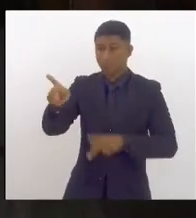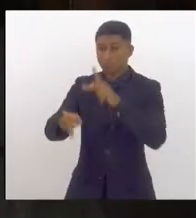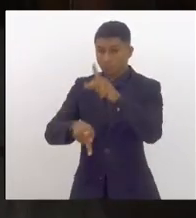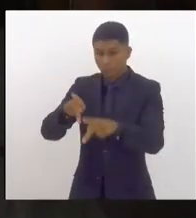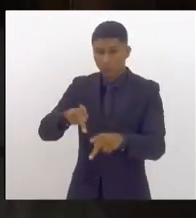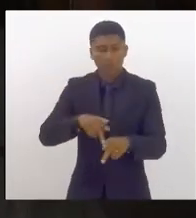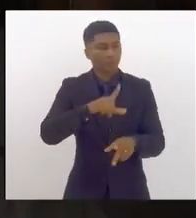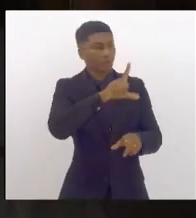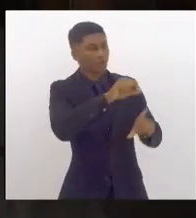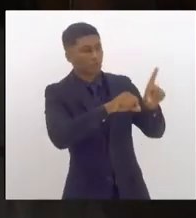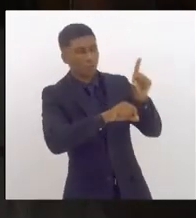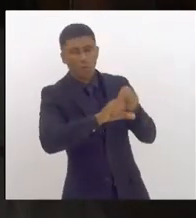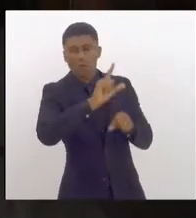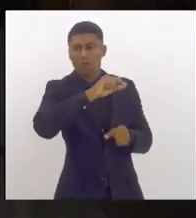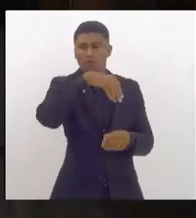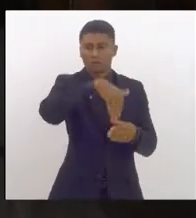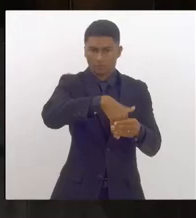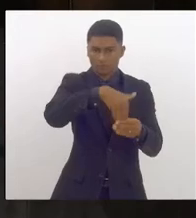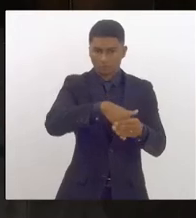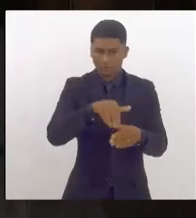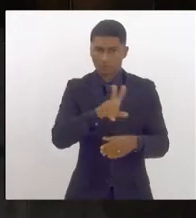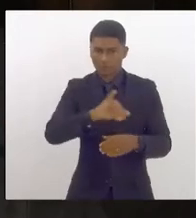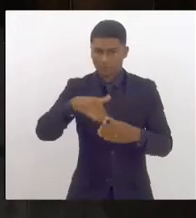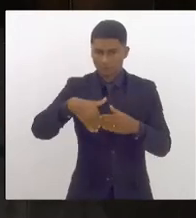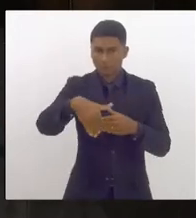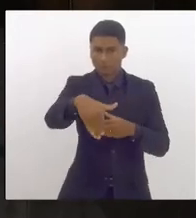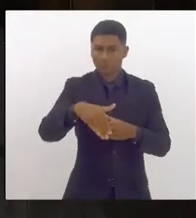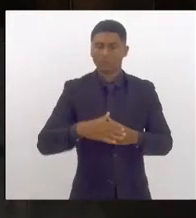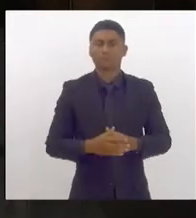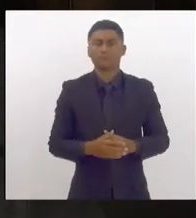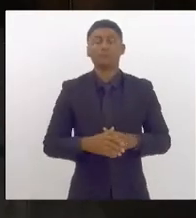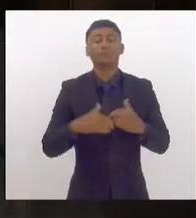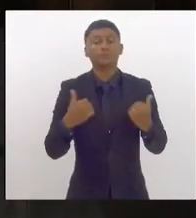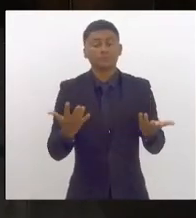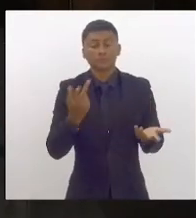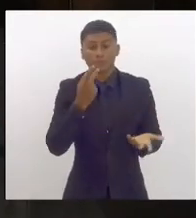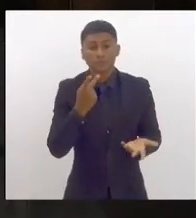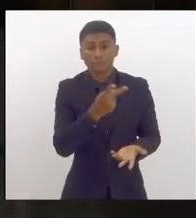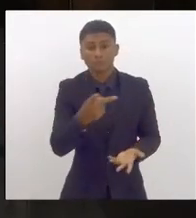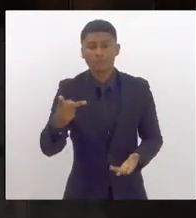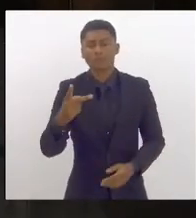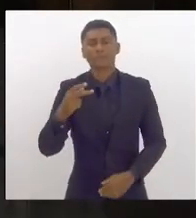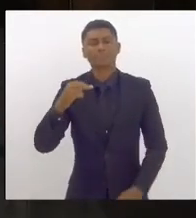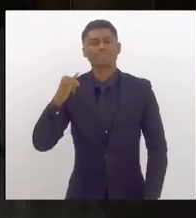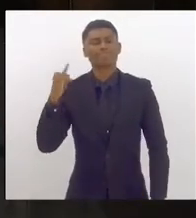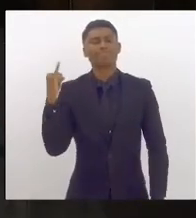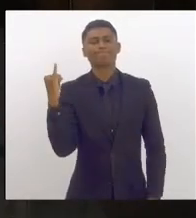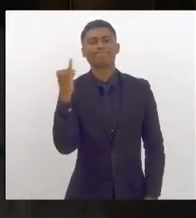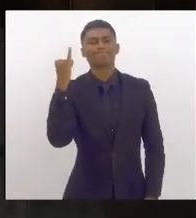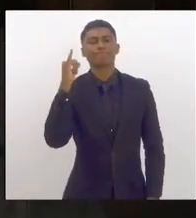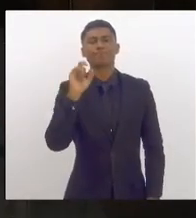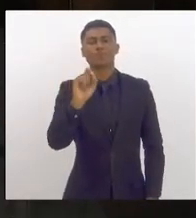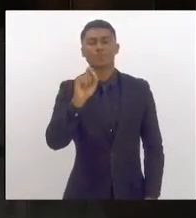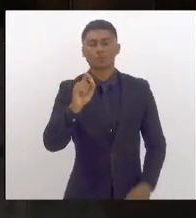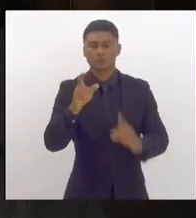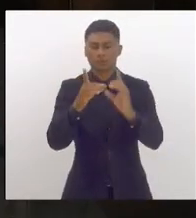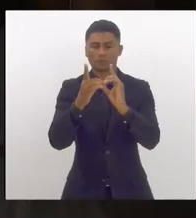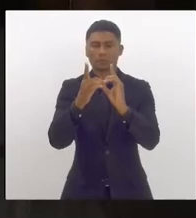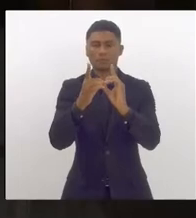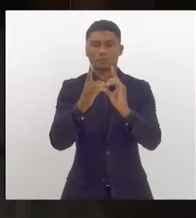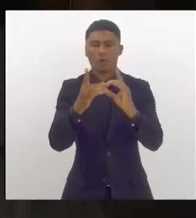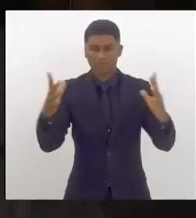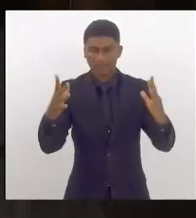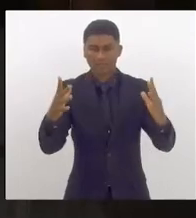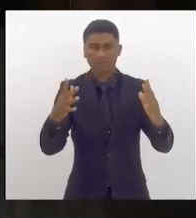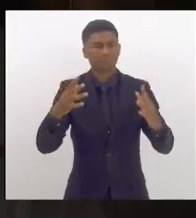dizer da importância do fortalecimento da democracia e suas